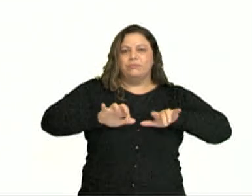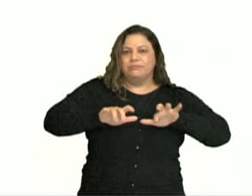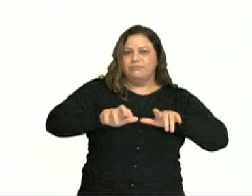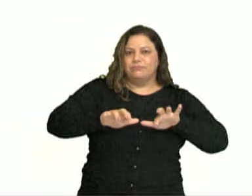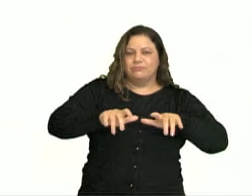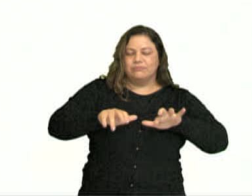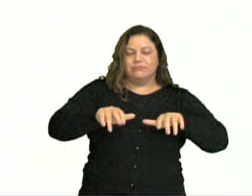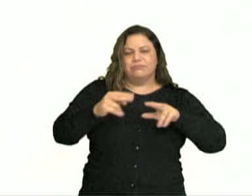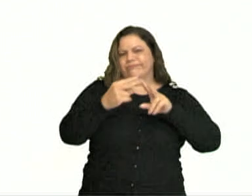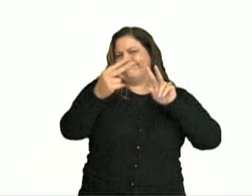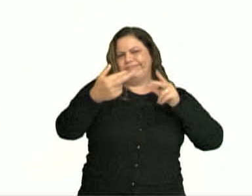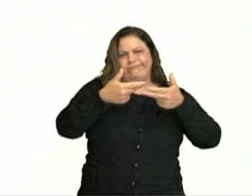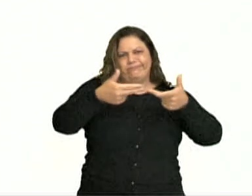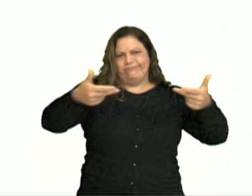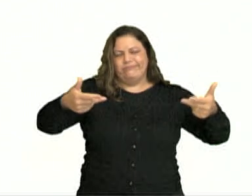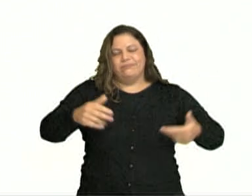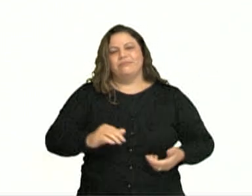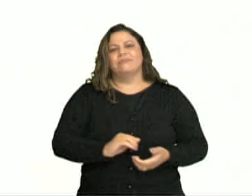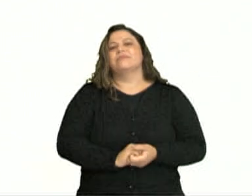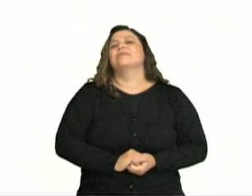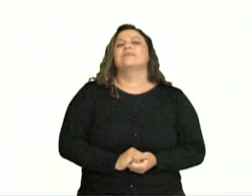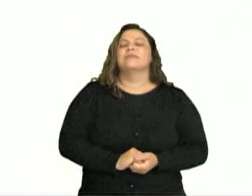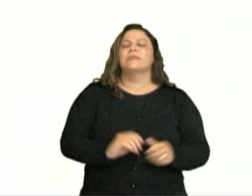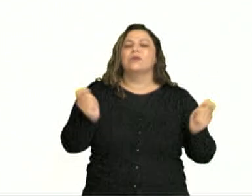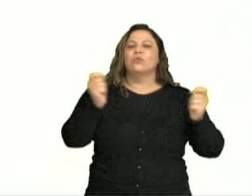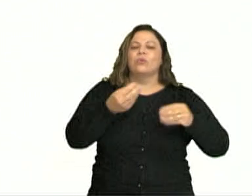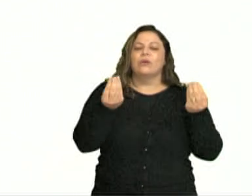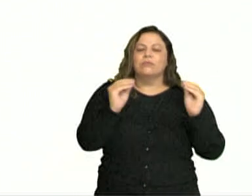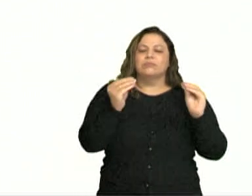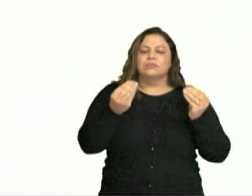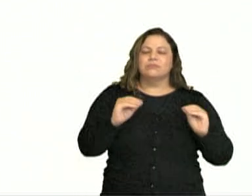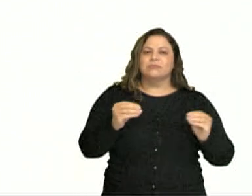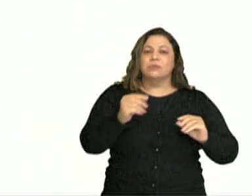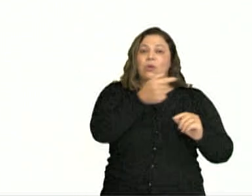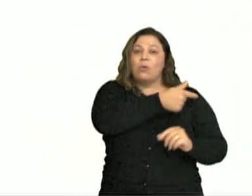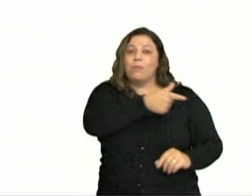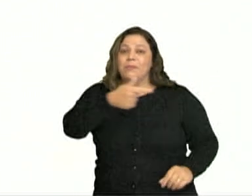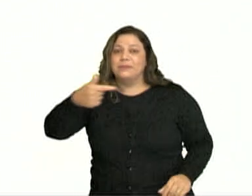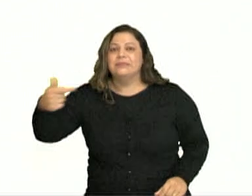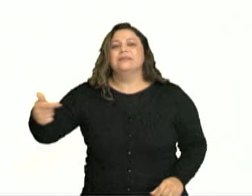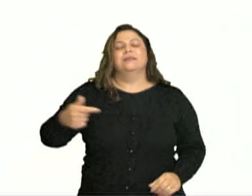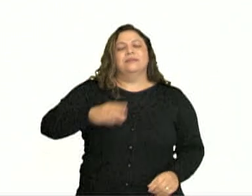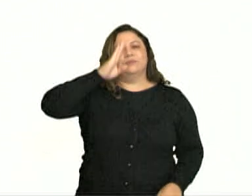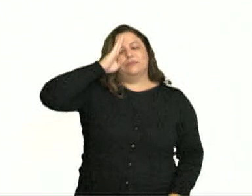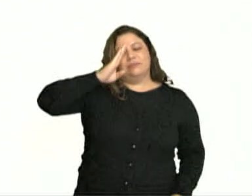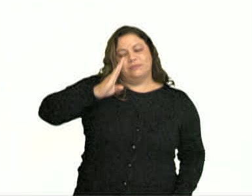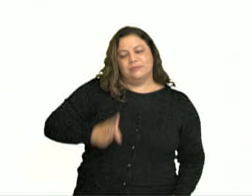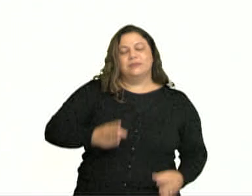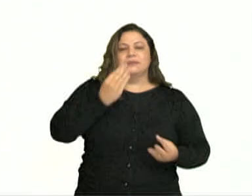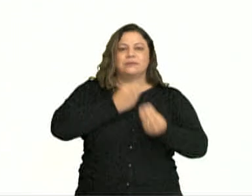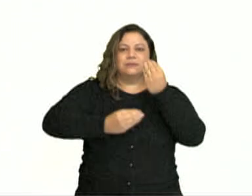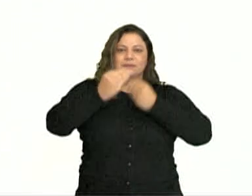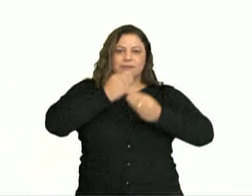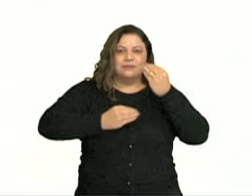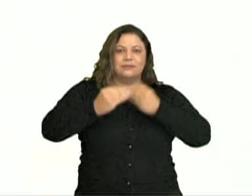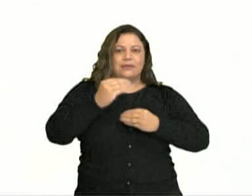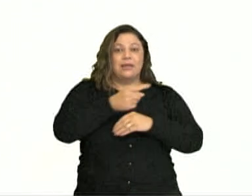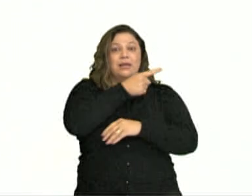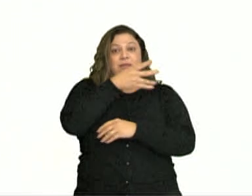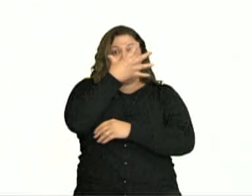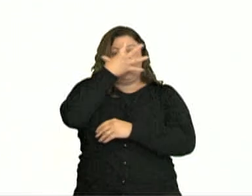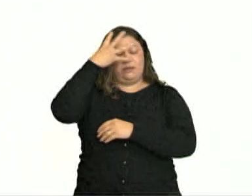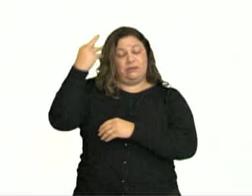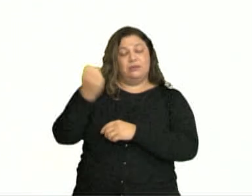Excel, o Jamboard ou algum outro, no qual você anotará durante uma semana sua rotina alimentar diária. Não esqueça de discriminar